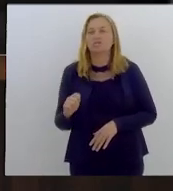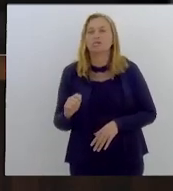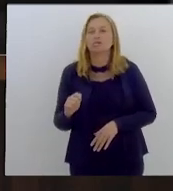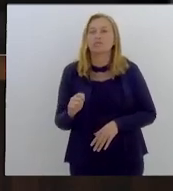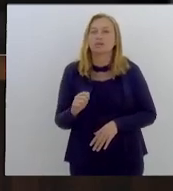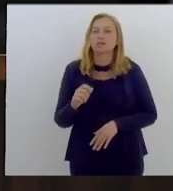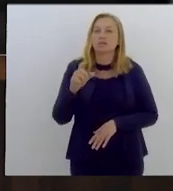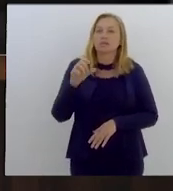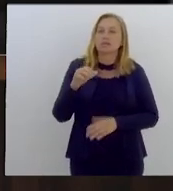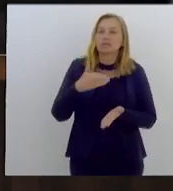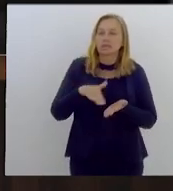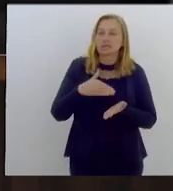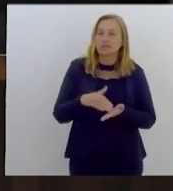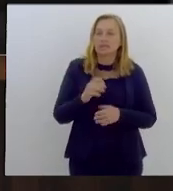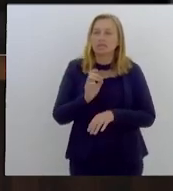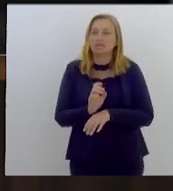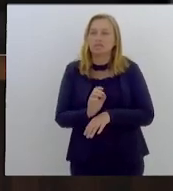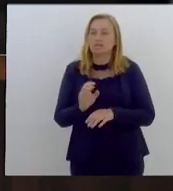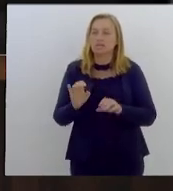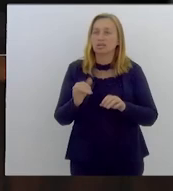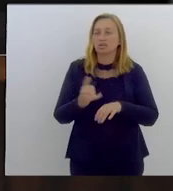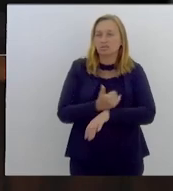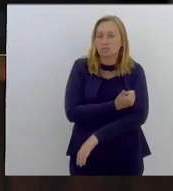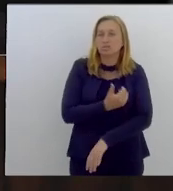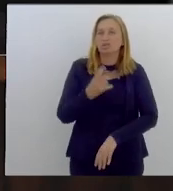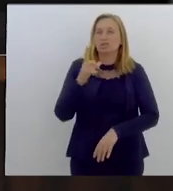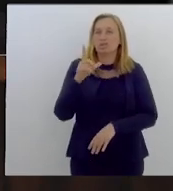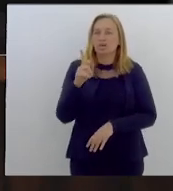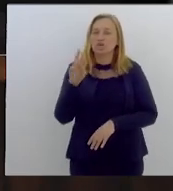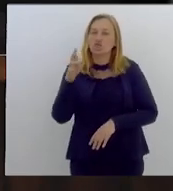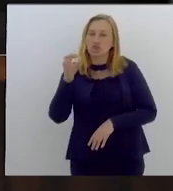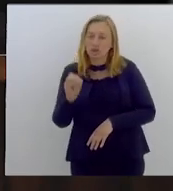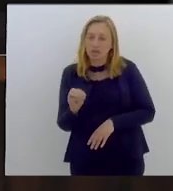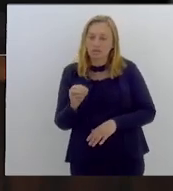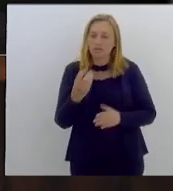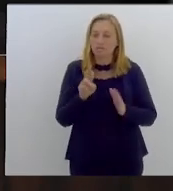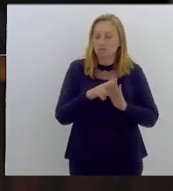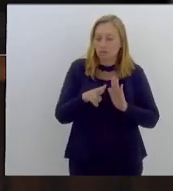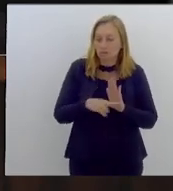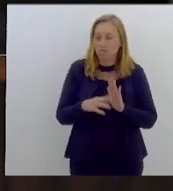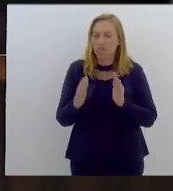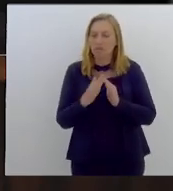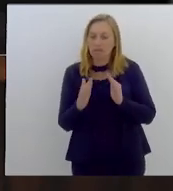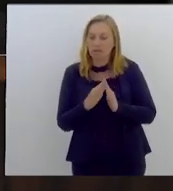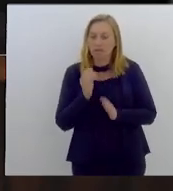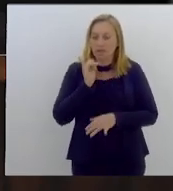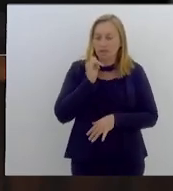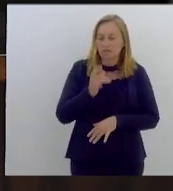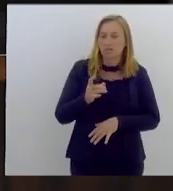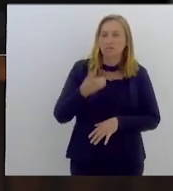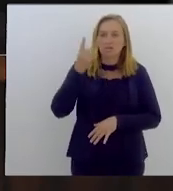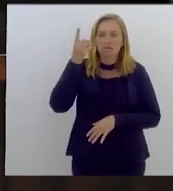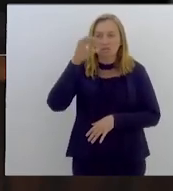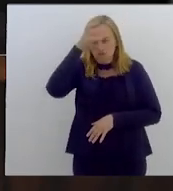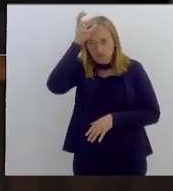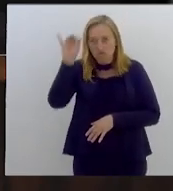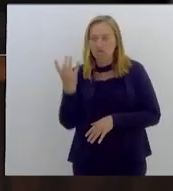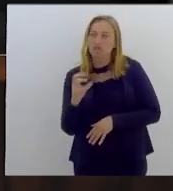ao senhor secretário estadual da Infraestrutura, Rogério Lopes Brandi, presidente da Comissão de Normas Internas, favorável, relator, deputado Tiago